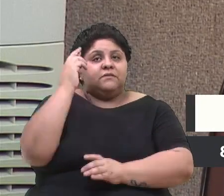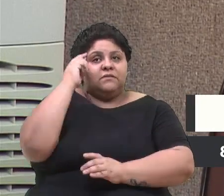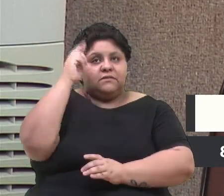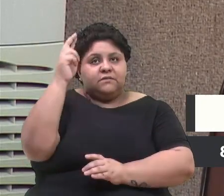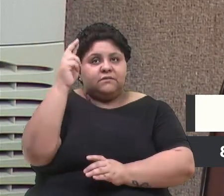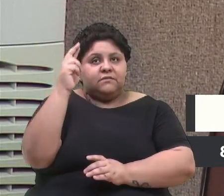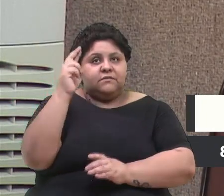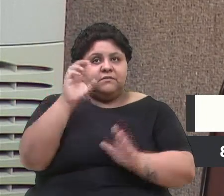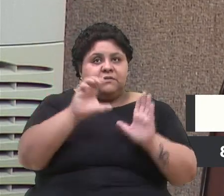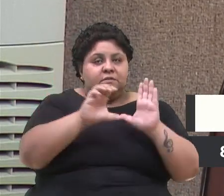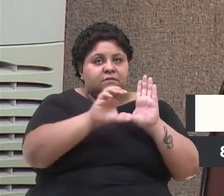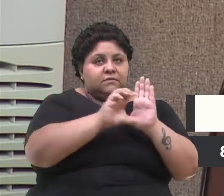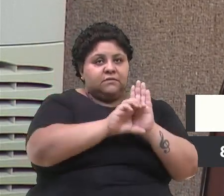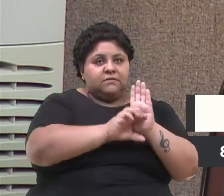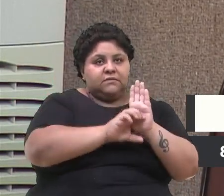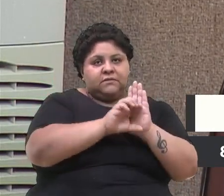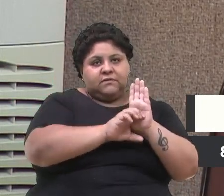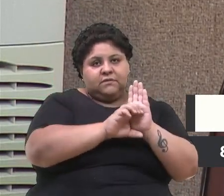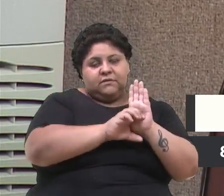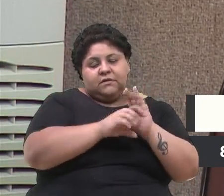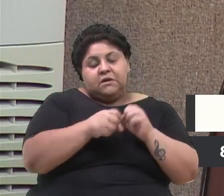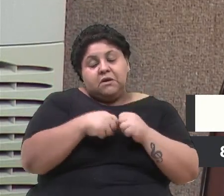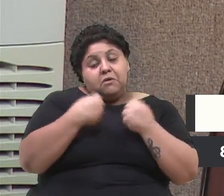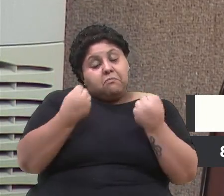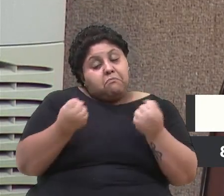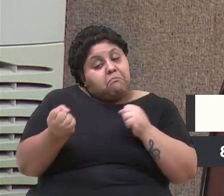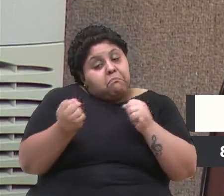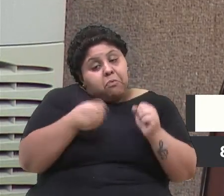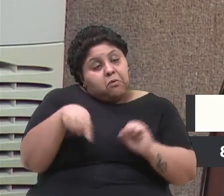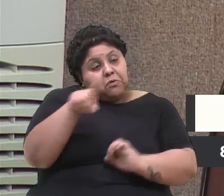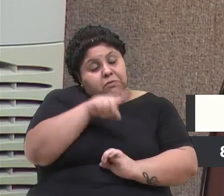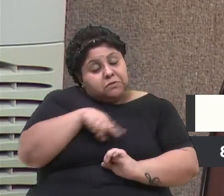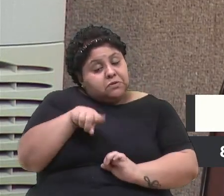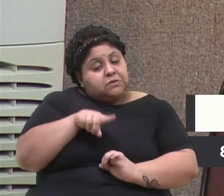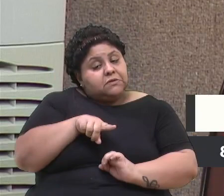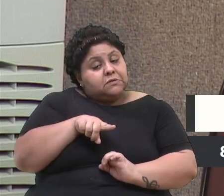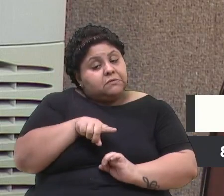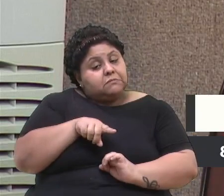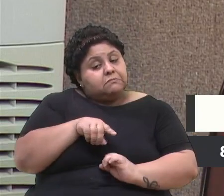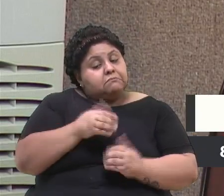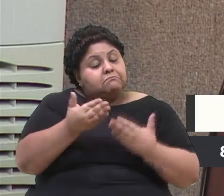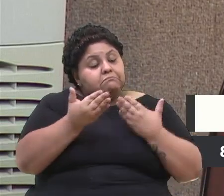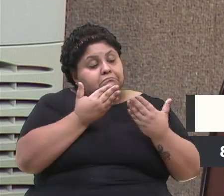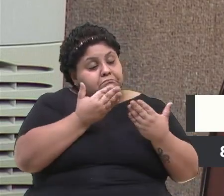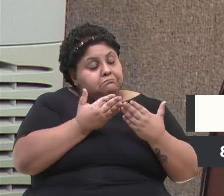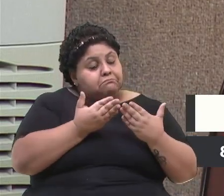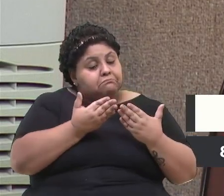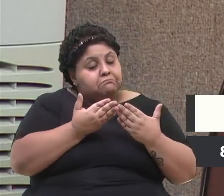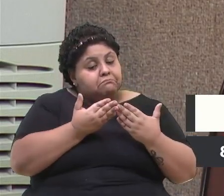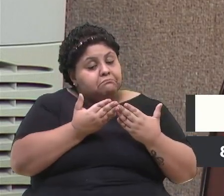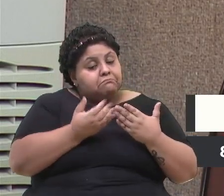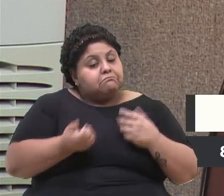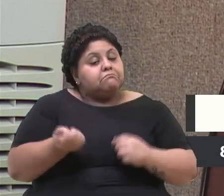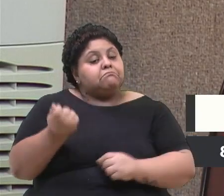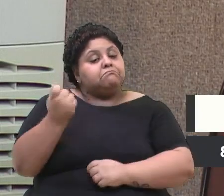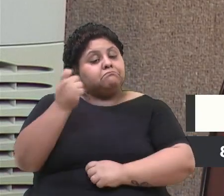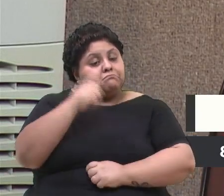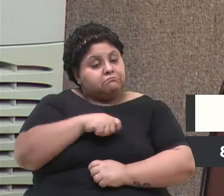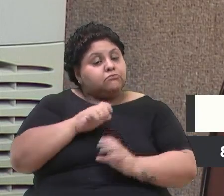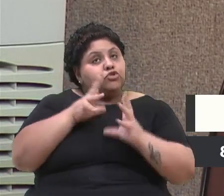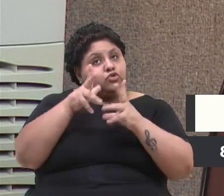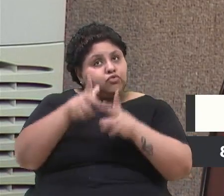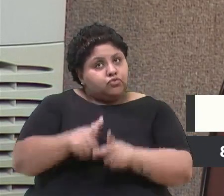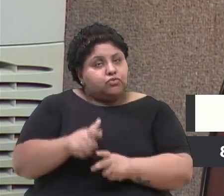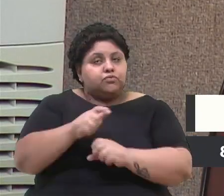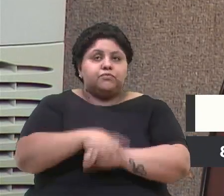que, de repente, isso a gente teria que dar uma verificada para ver se seria necessário tudo isso.